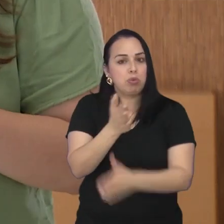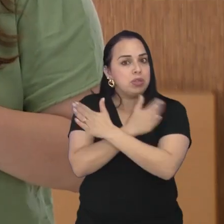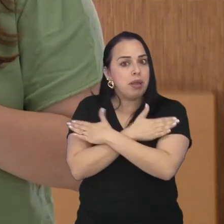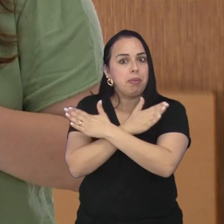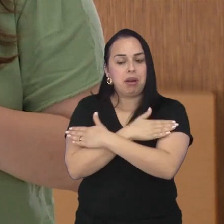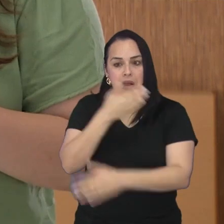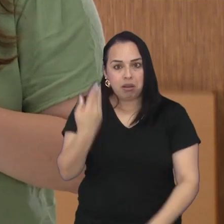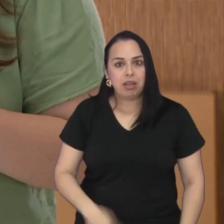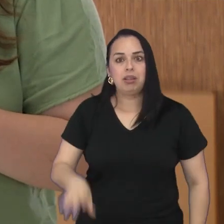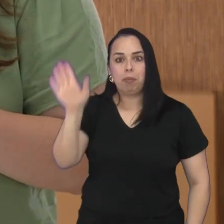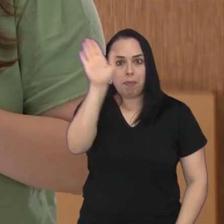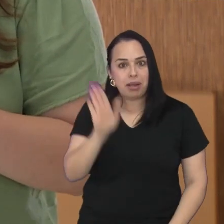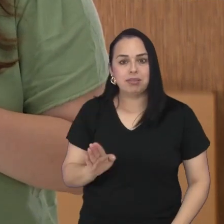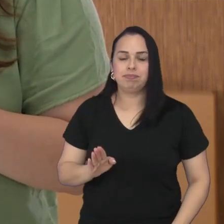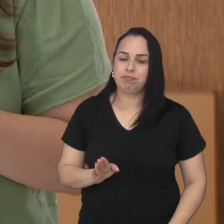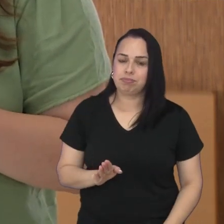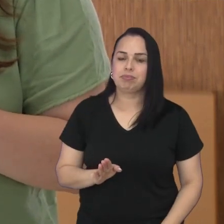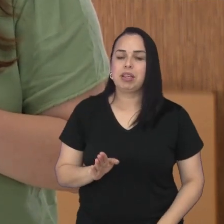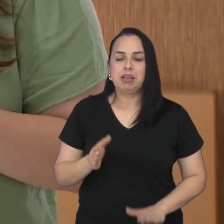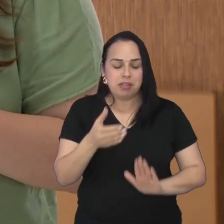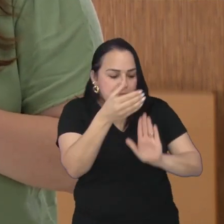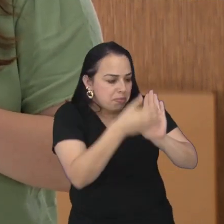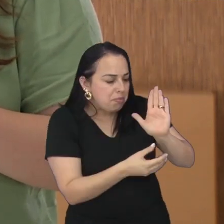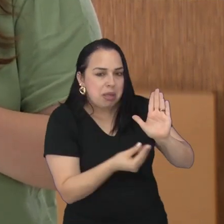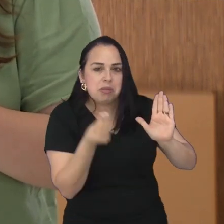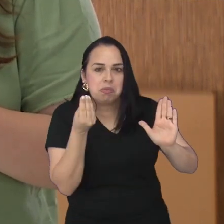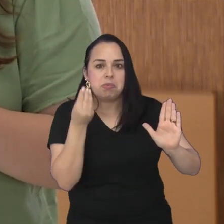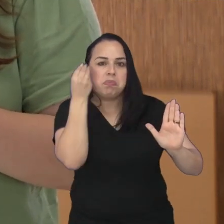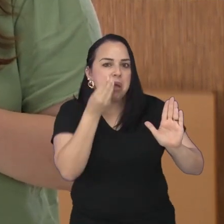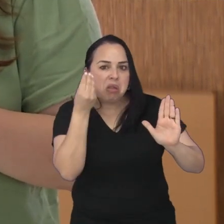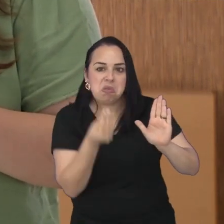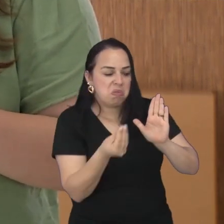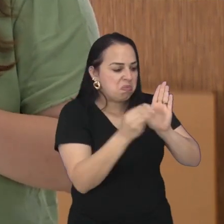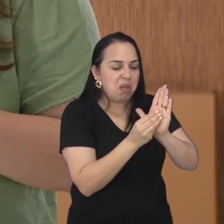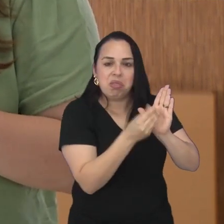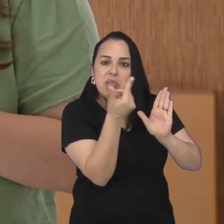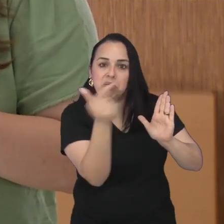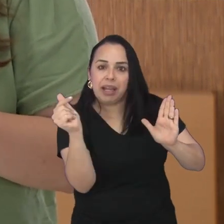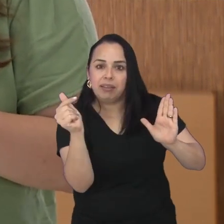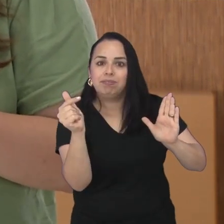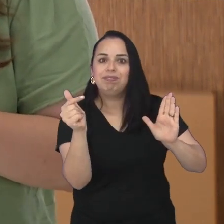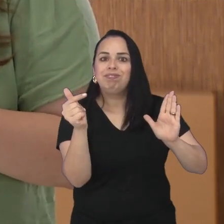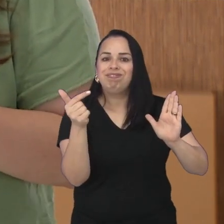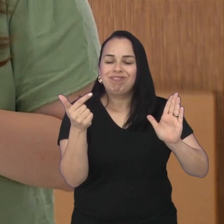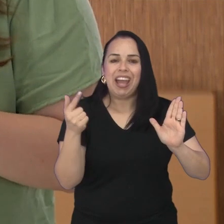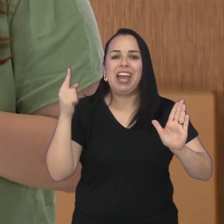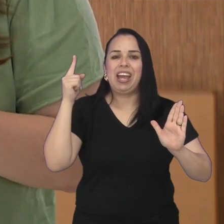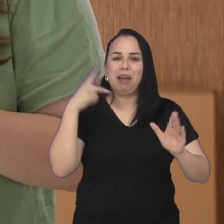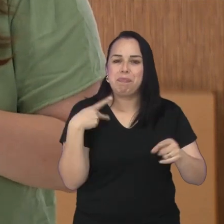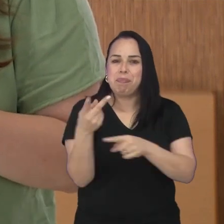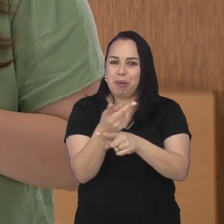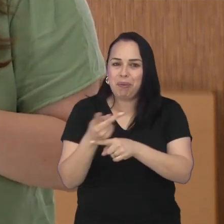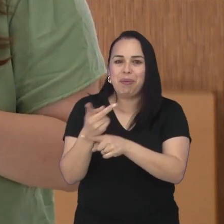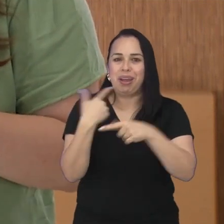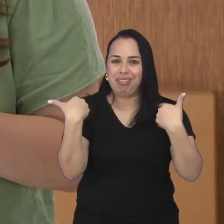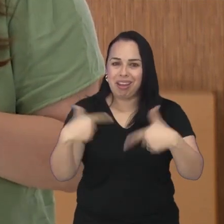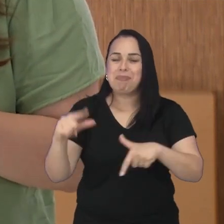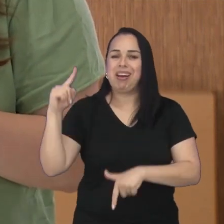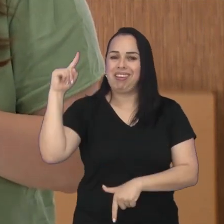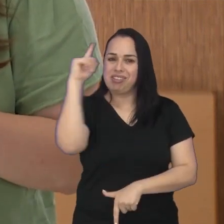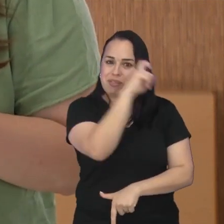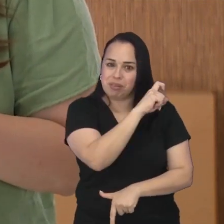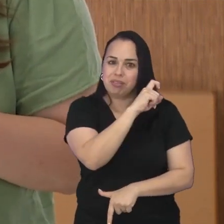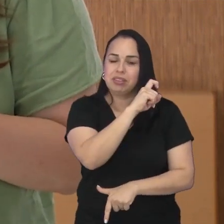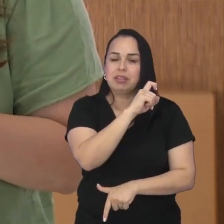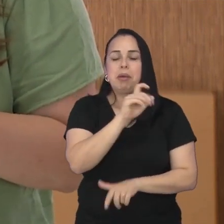país. Sem experiência no currículo, muitos jovens podem encontrar dificuldades para conseguir uma vaga de emprego. Programas como Jovem Aprendiz podem